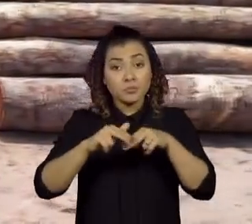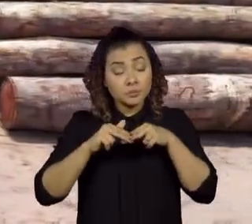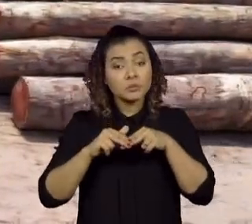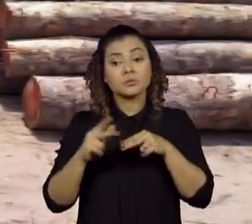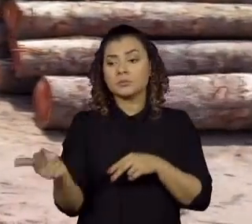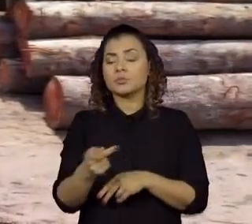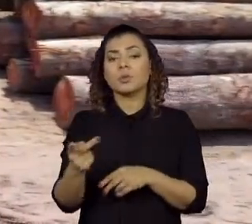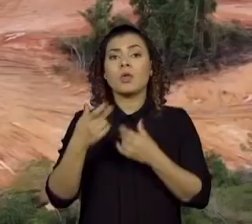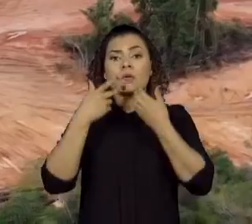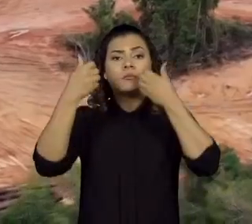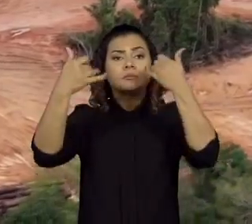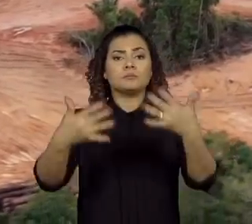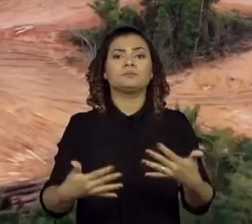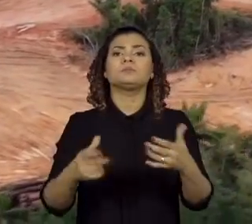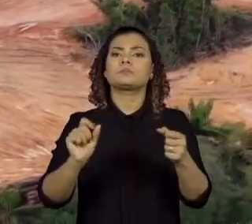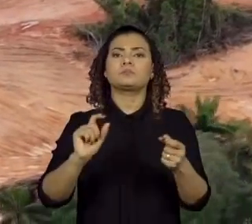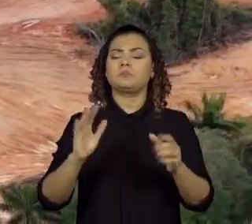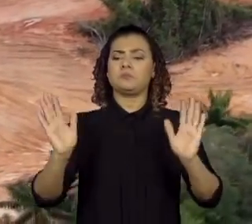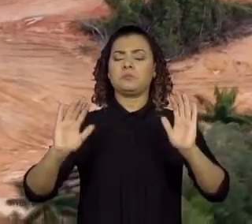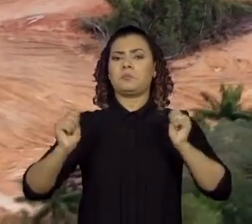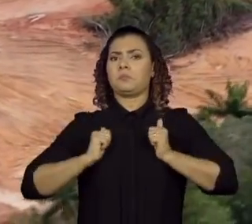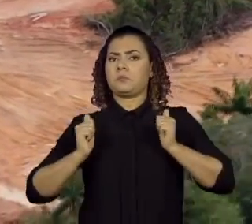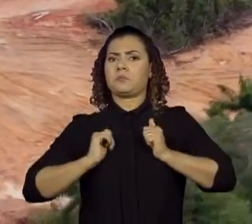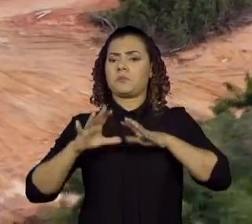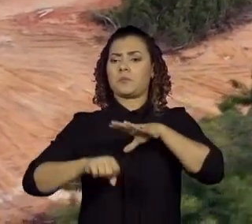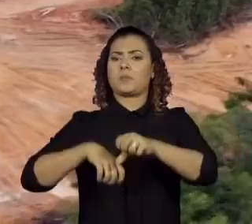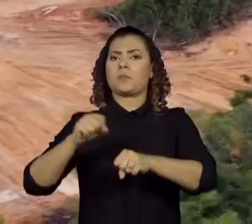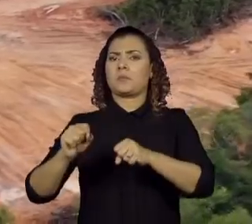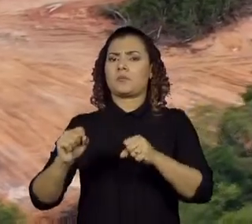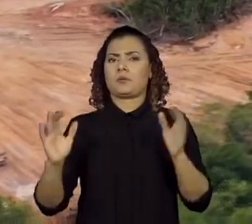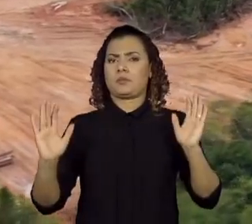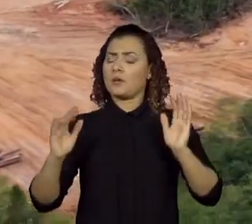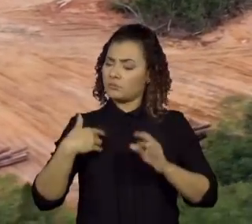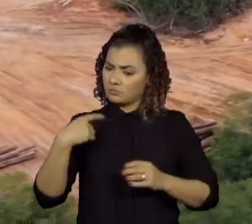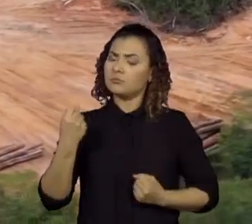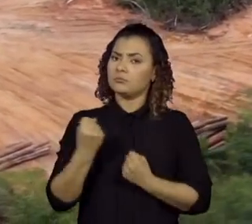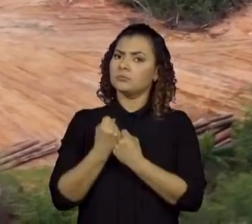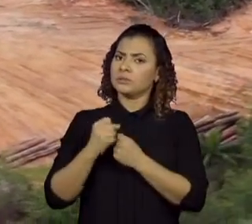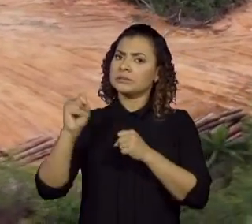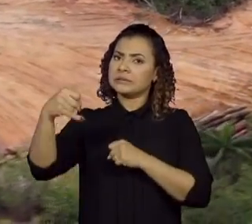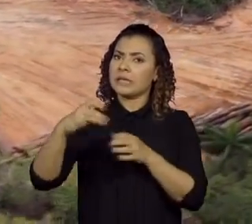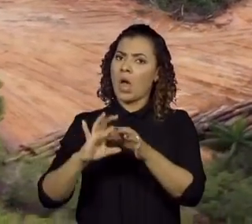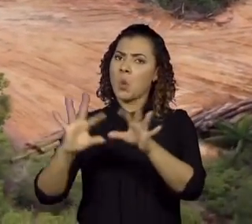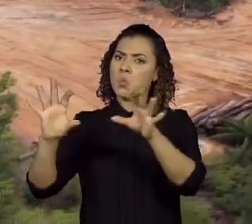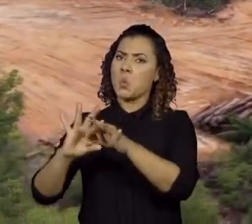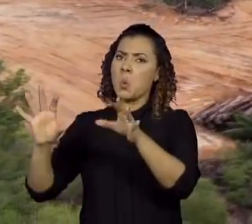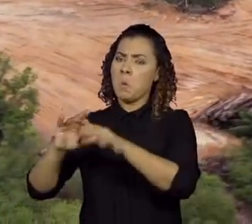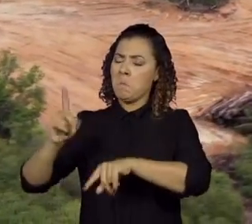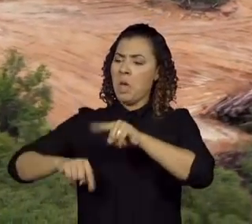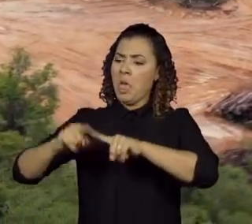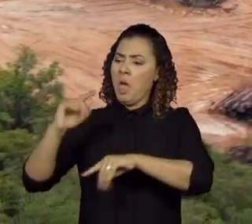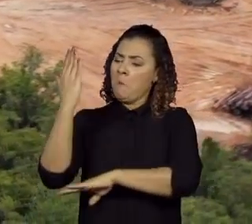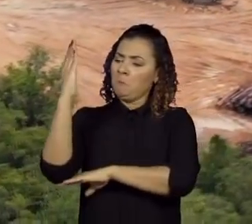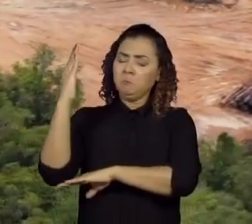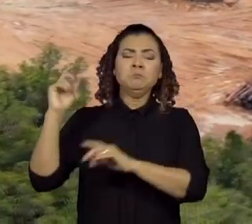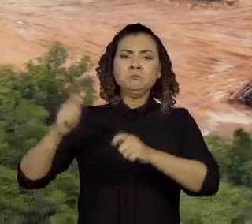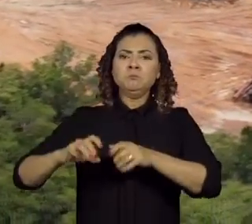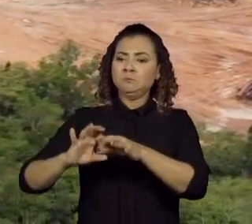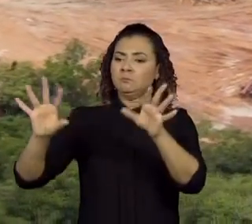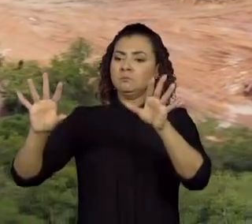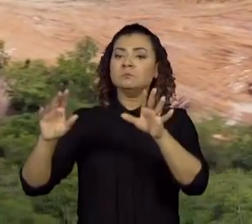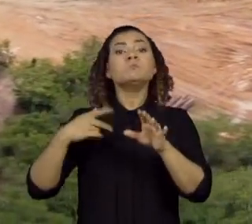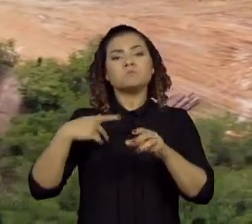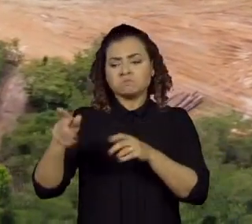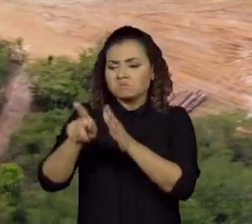fizeram declarações contrárias à apreensão, defendendo a legalidade do material e os